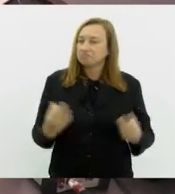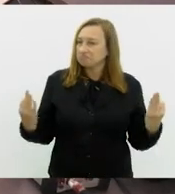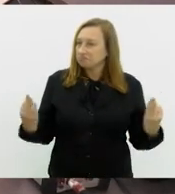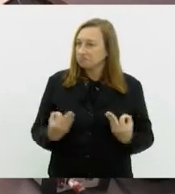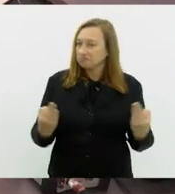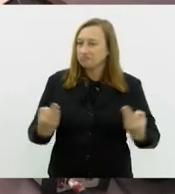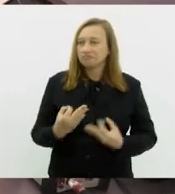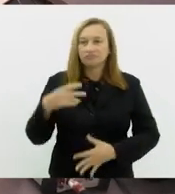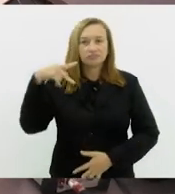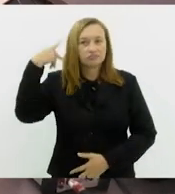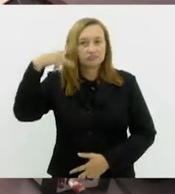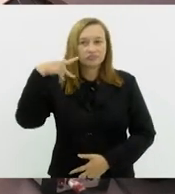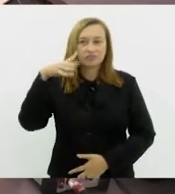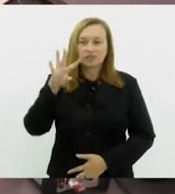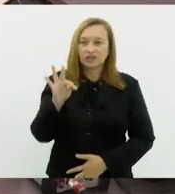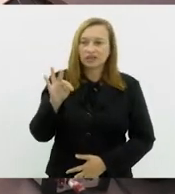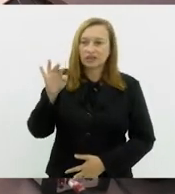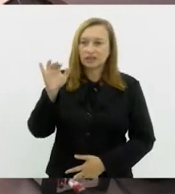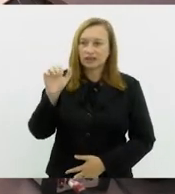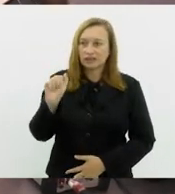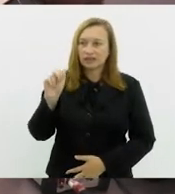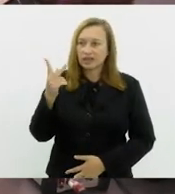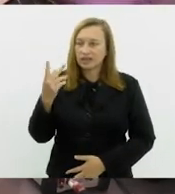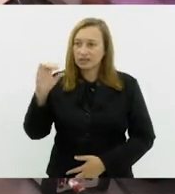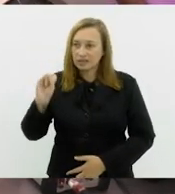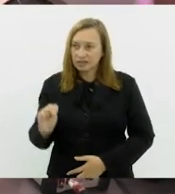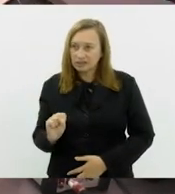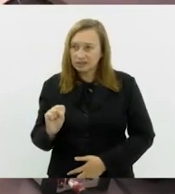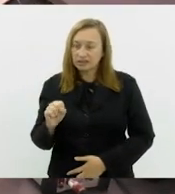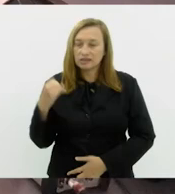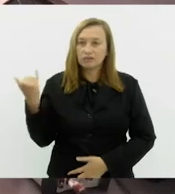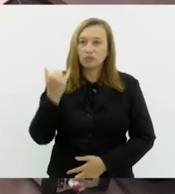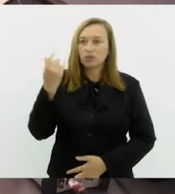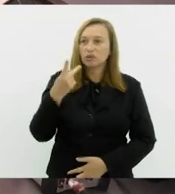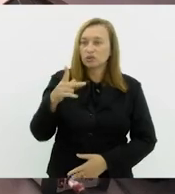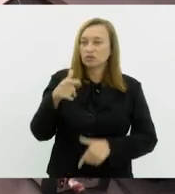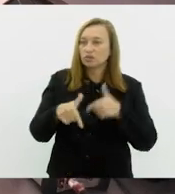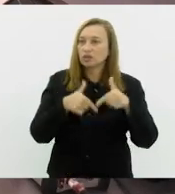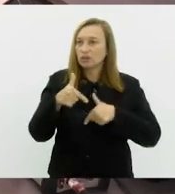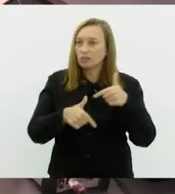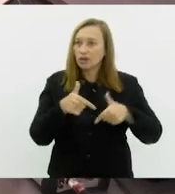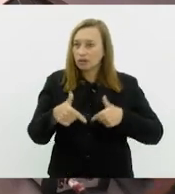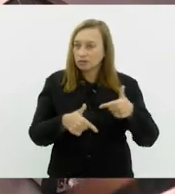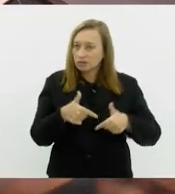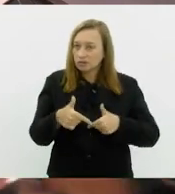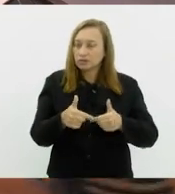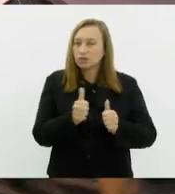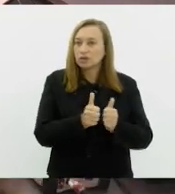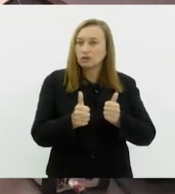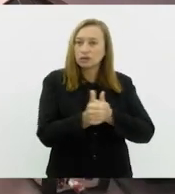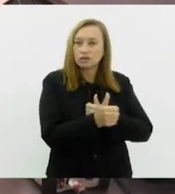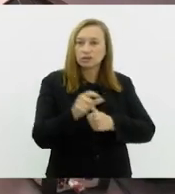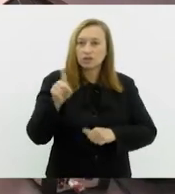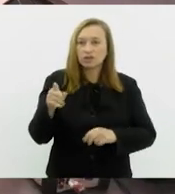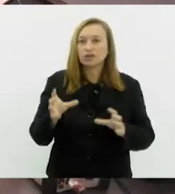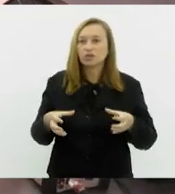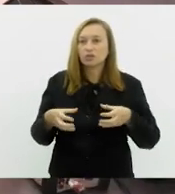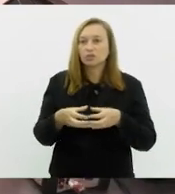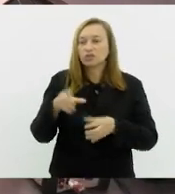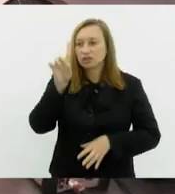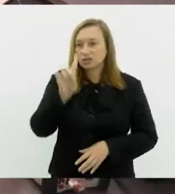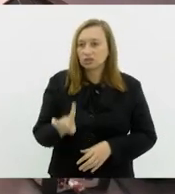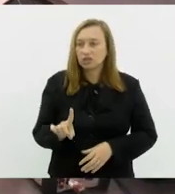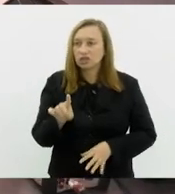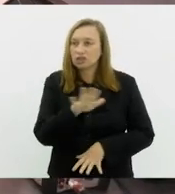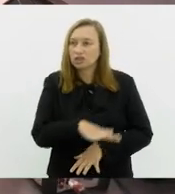Excelente, vereadora Thaís Ferreira. Super importante seu trabalho, inclusive à frente ali da Comissão dos Direitos